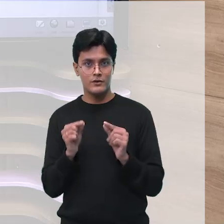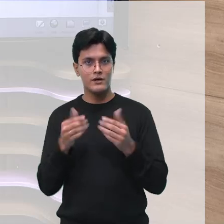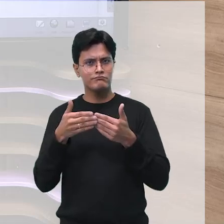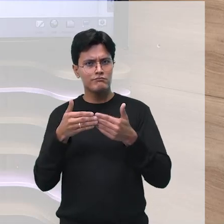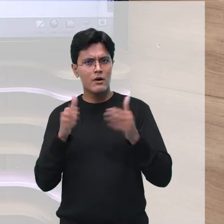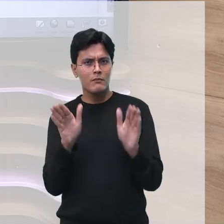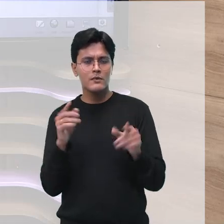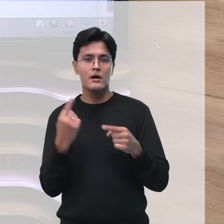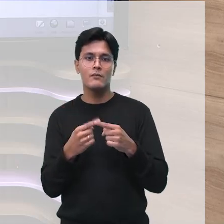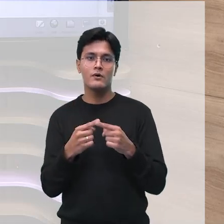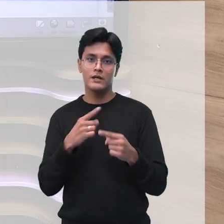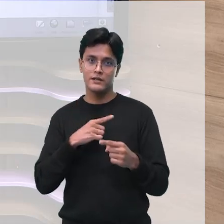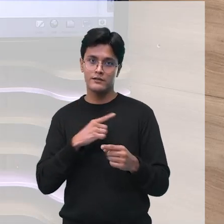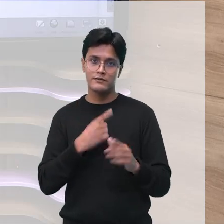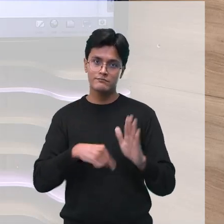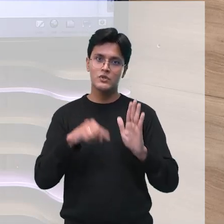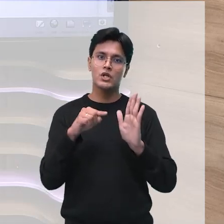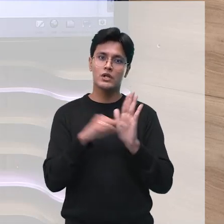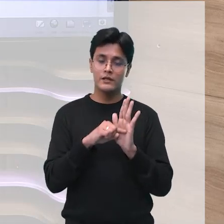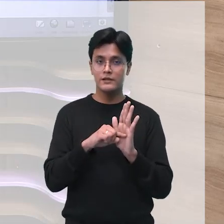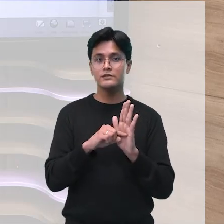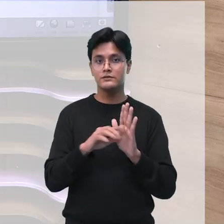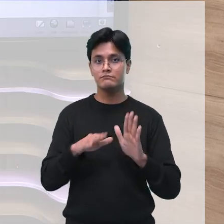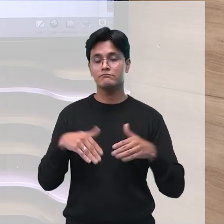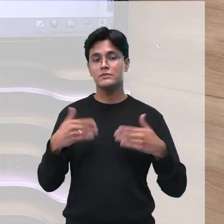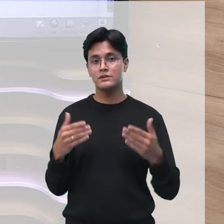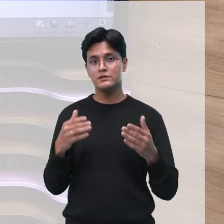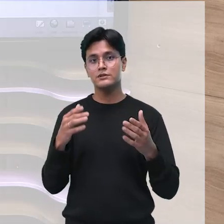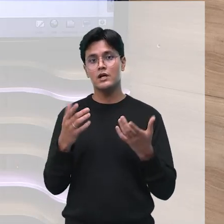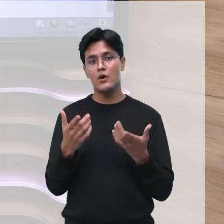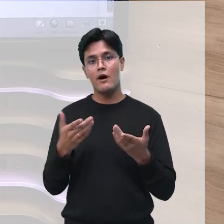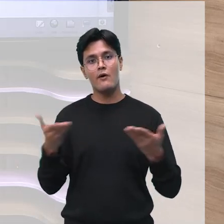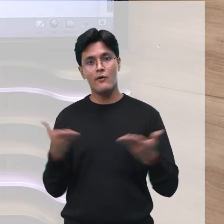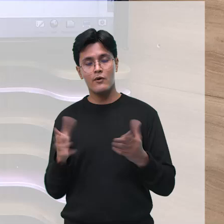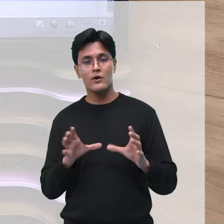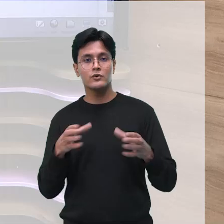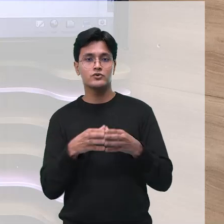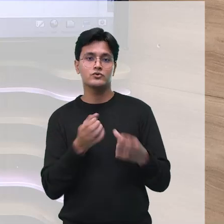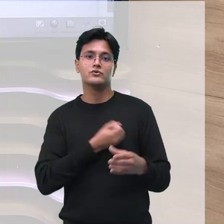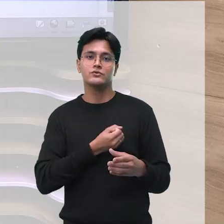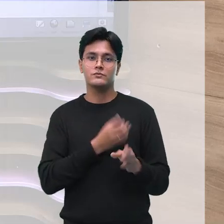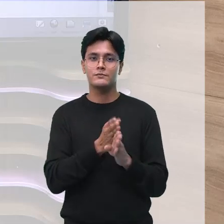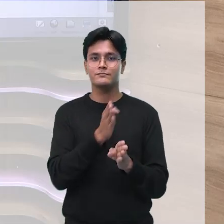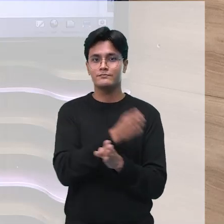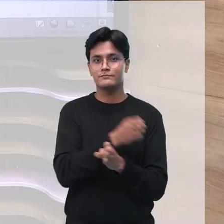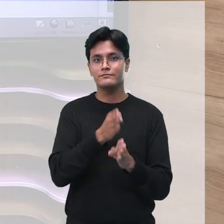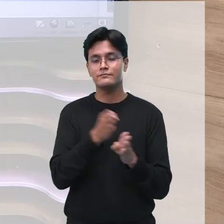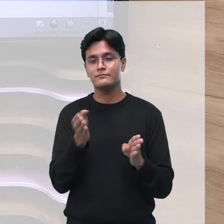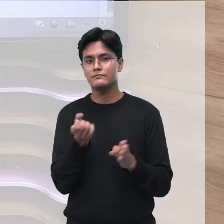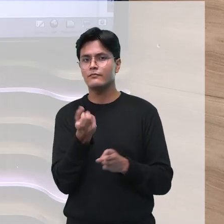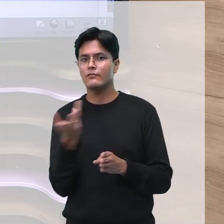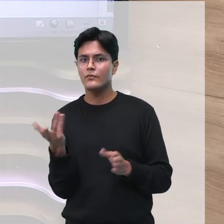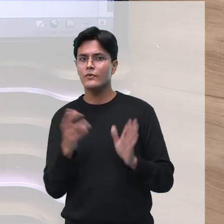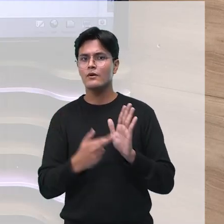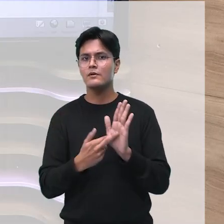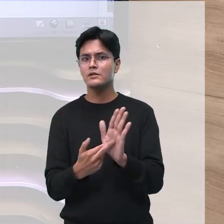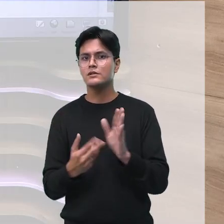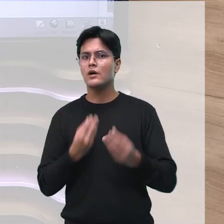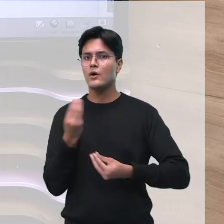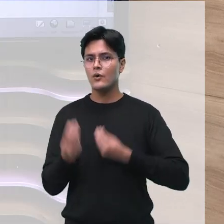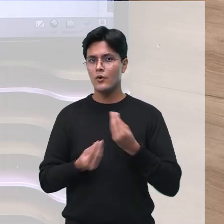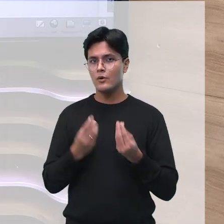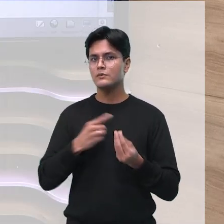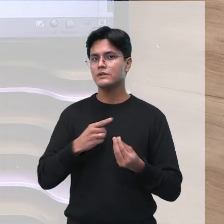ampliar, porque com os negativos, então ele se transforma no conjunto dos números inteiros. E a gente representa isso por um